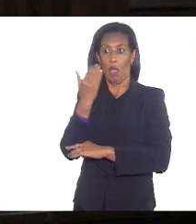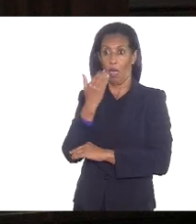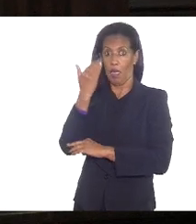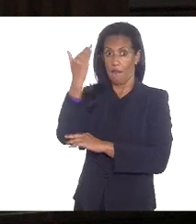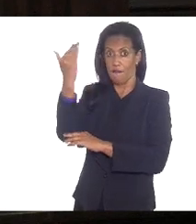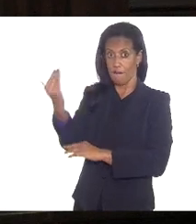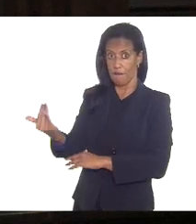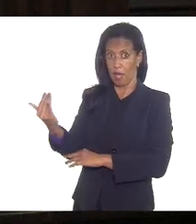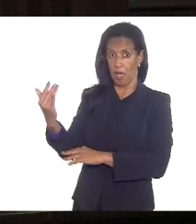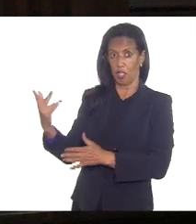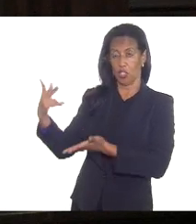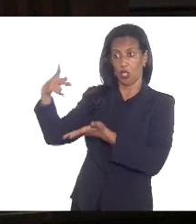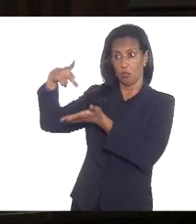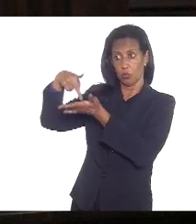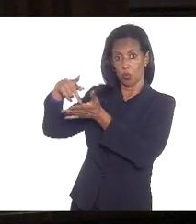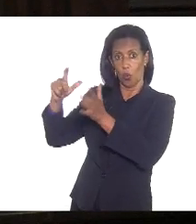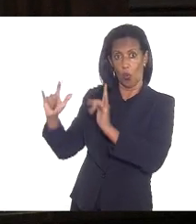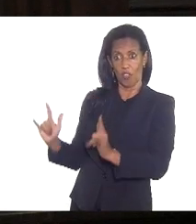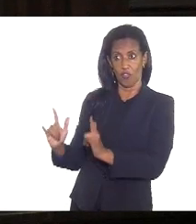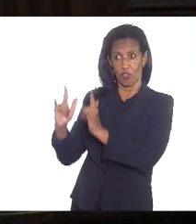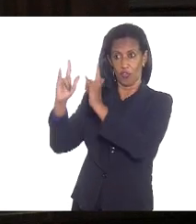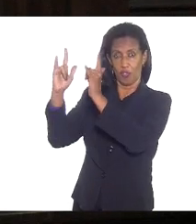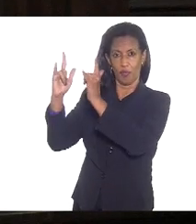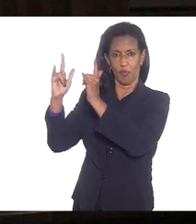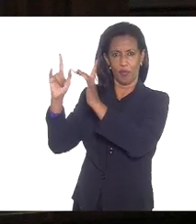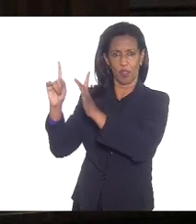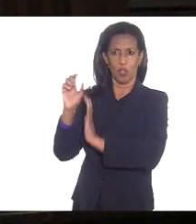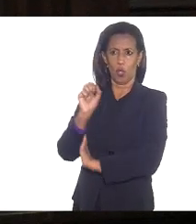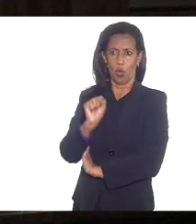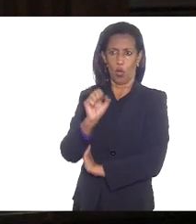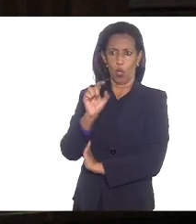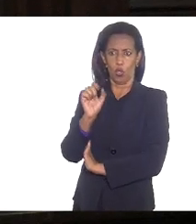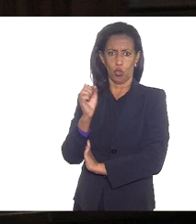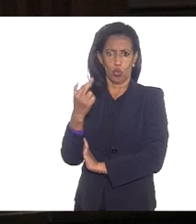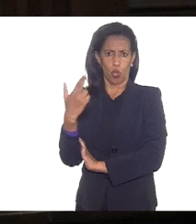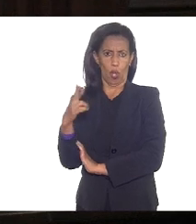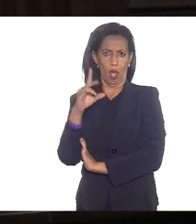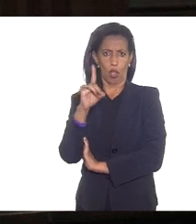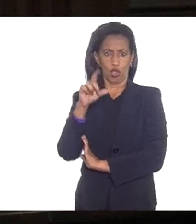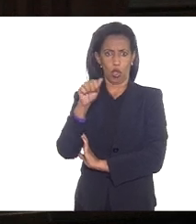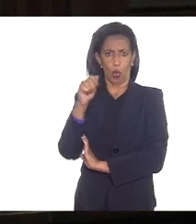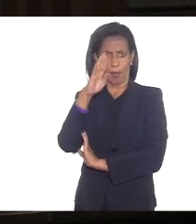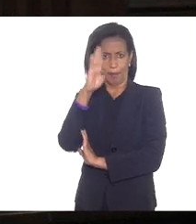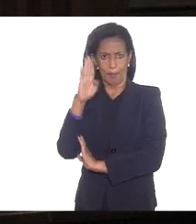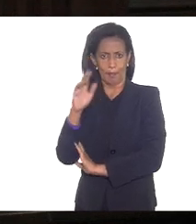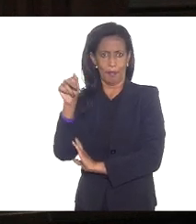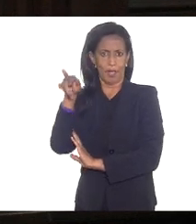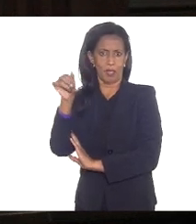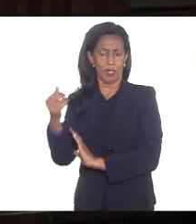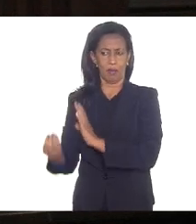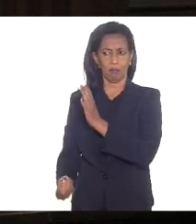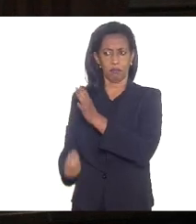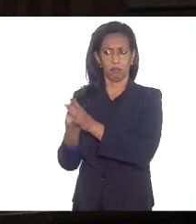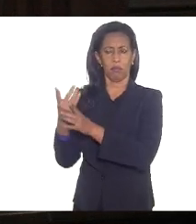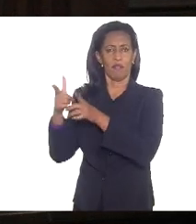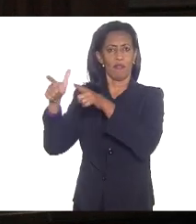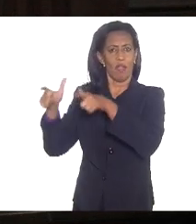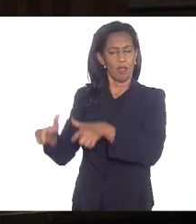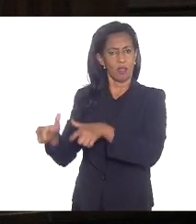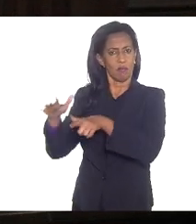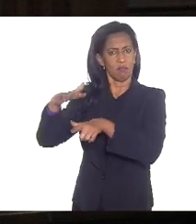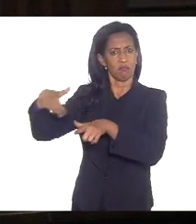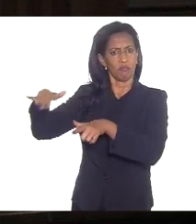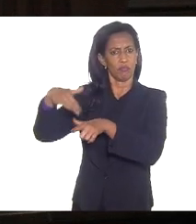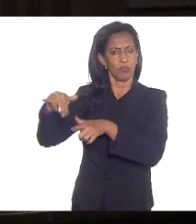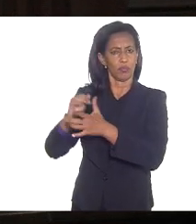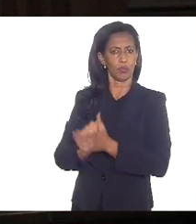edifício distinto e tradicional, solar de dona brasileira, vai se instalar e ostentar